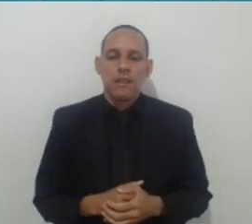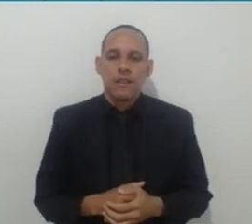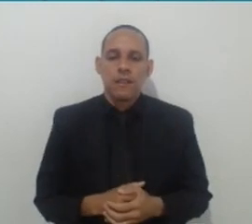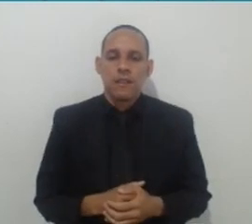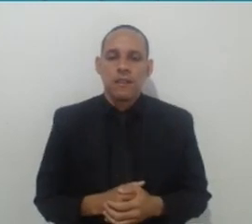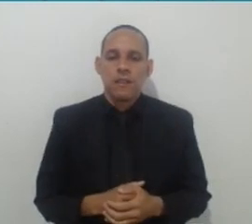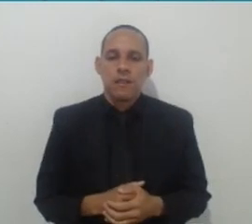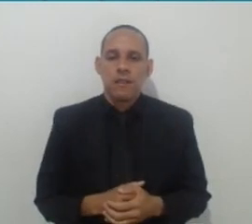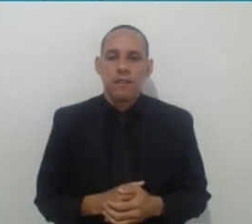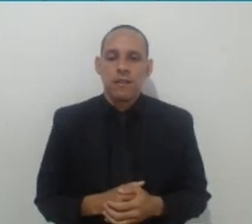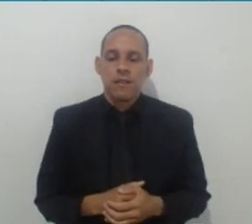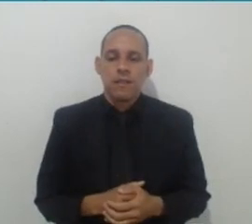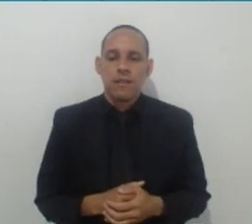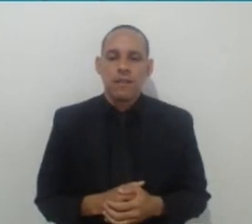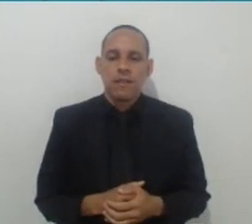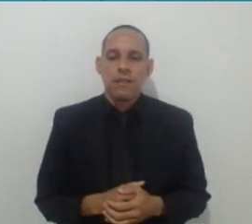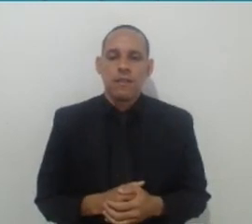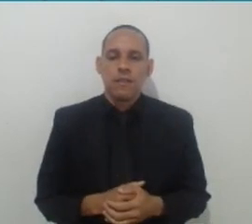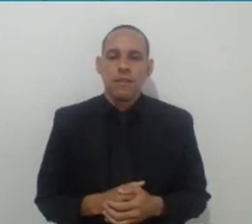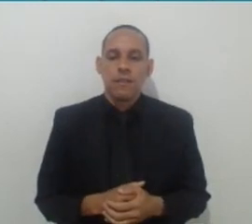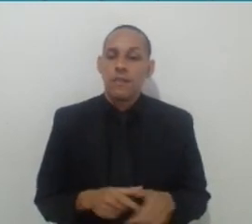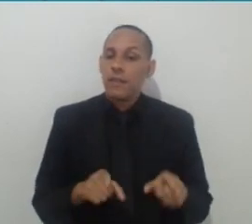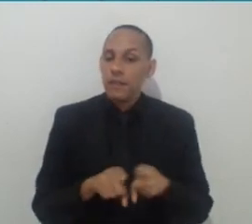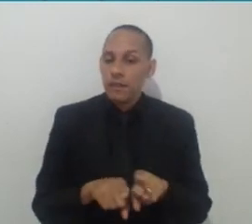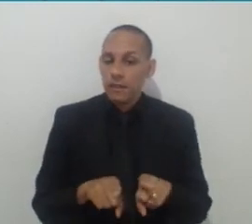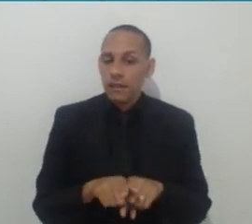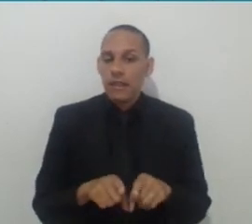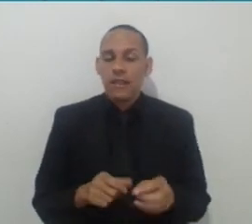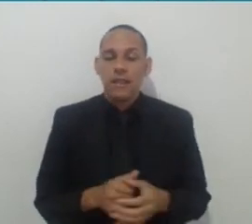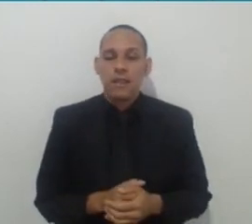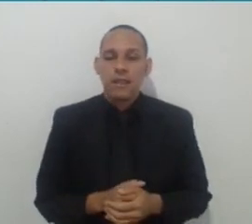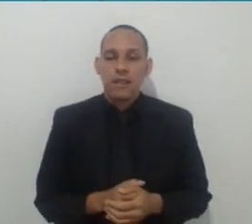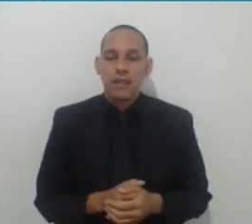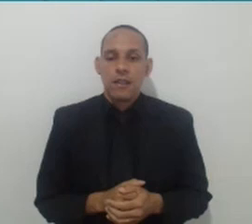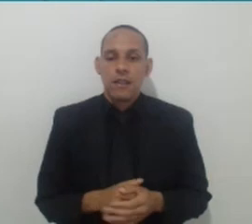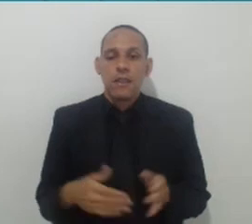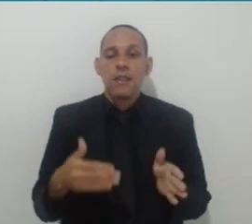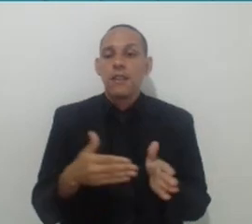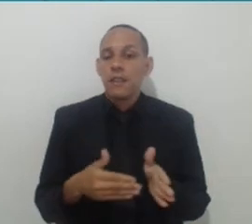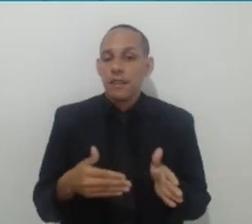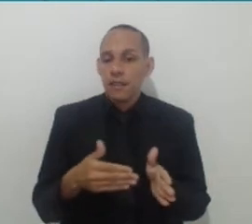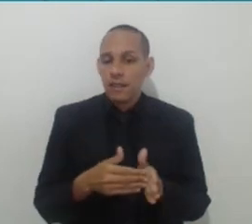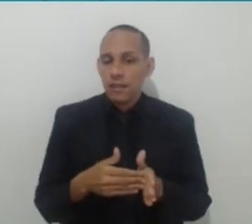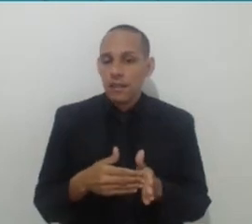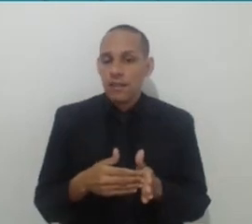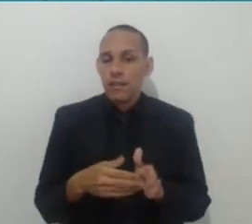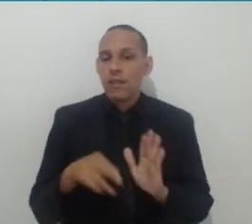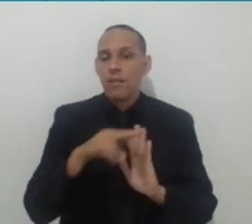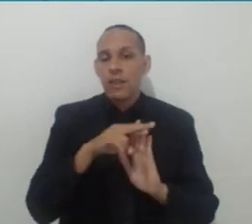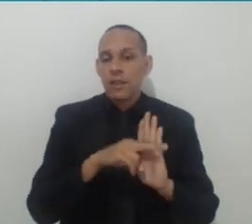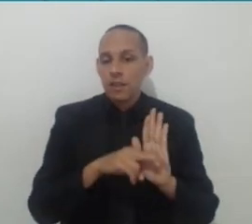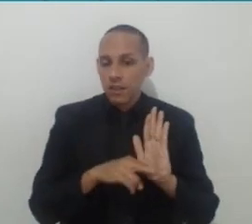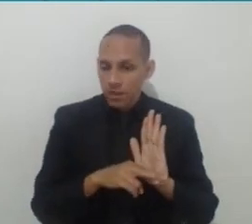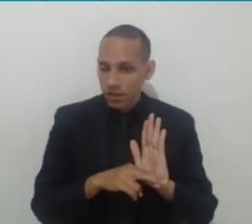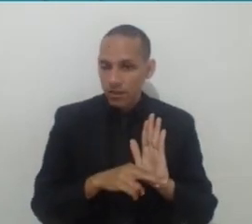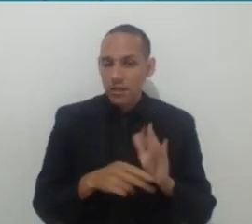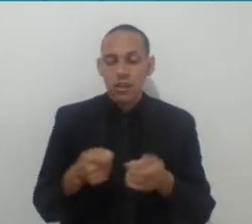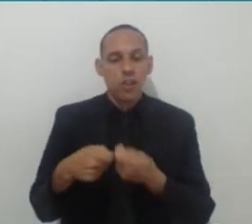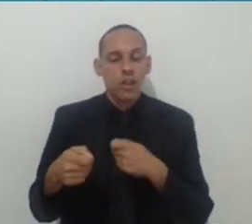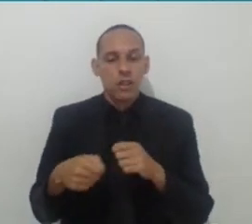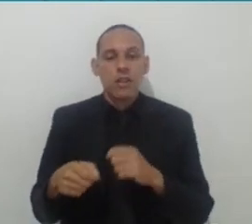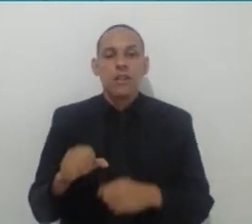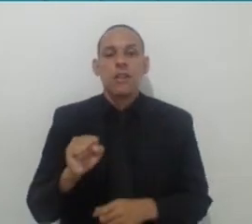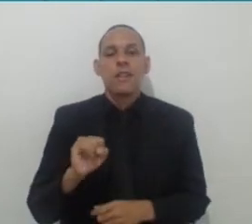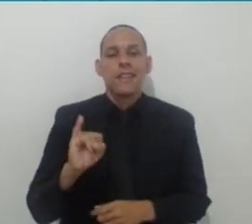acima. E, da mesma forma que a impossibilidade da regulação administrativa do sinistro pelo FCVS,